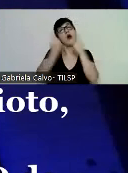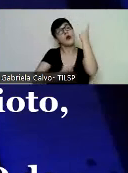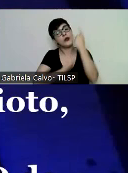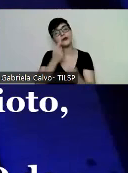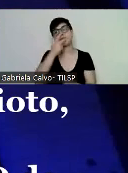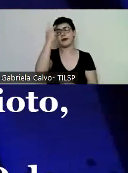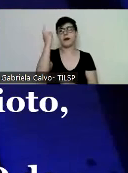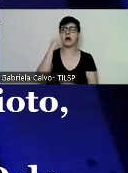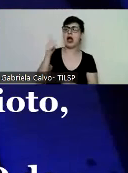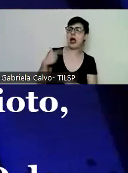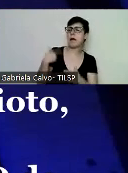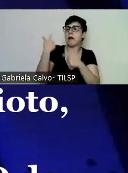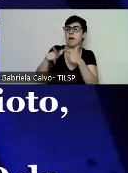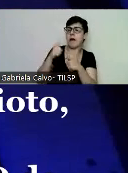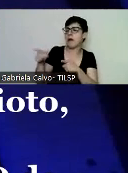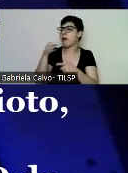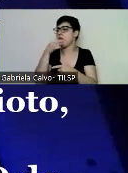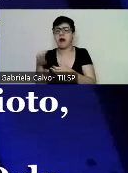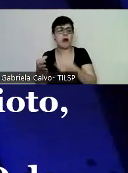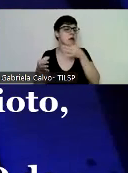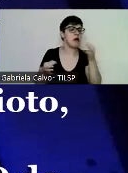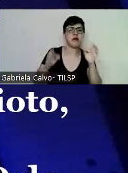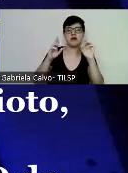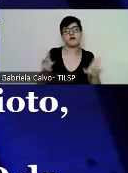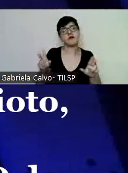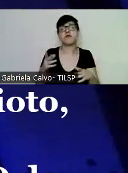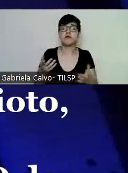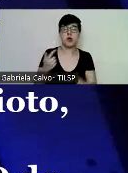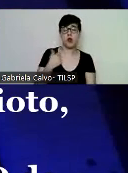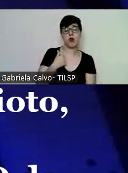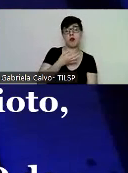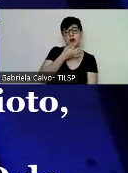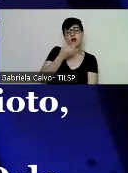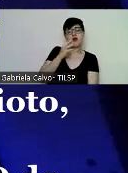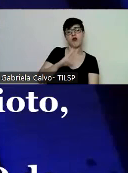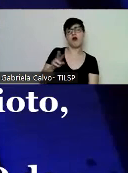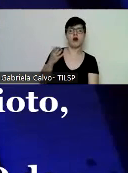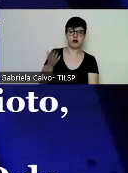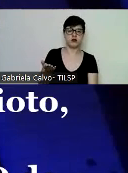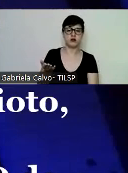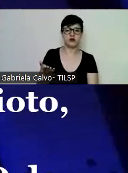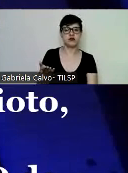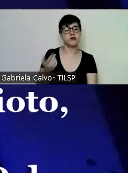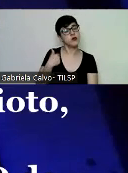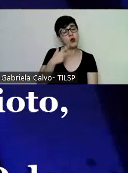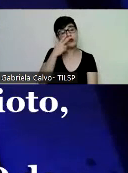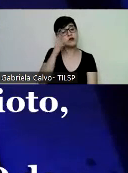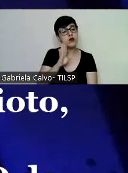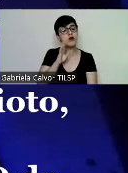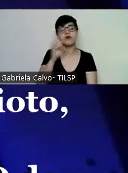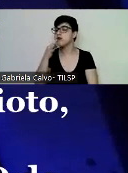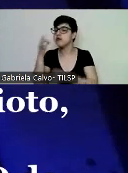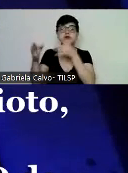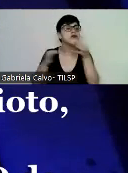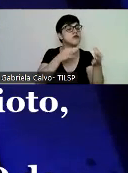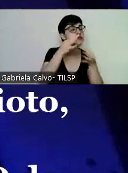colocarem à disposição para pensar a definição juntas né isso não havia acontecido de fato na metodologia adotada anteriormente então houve uma demanda